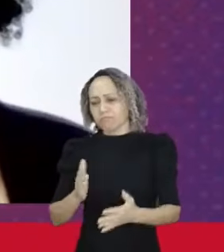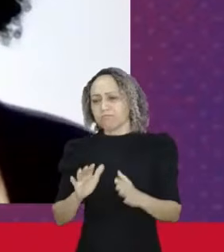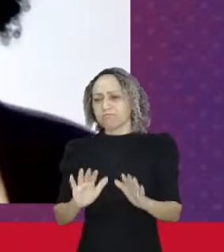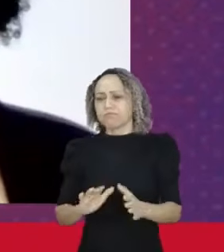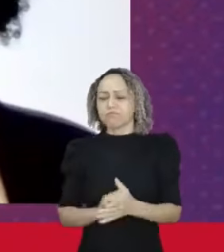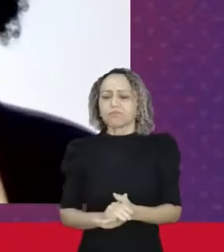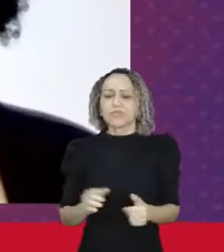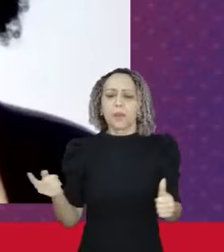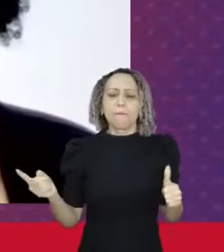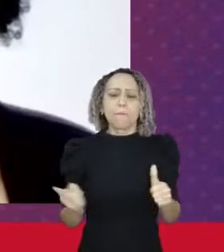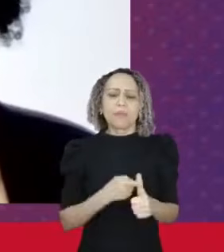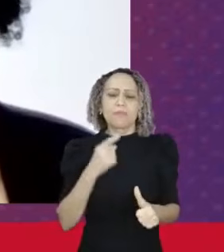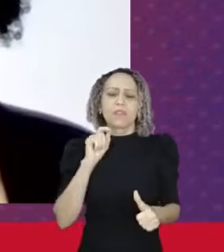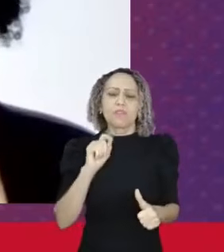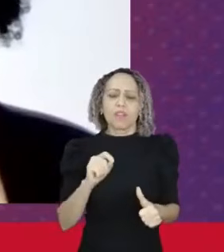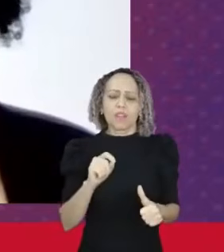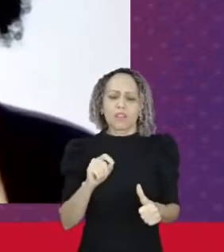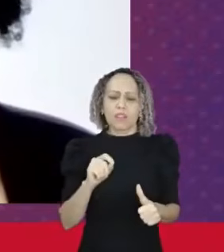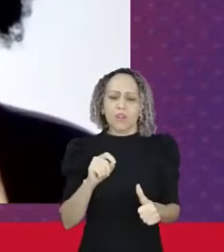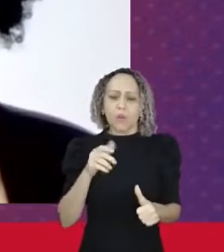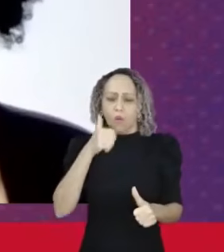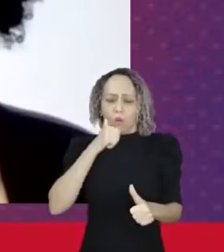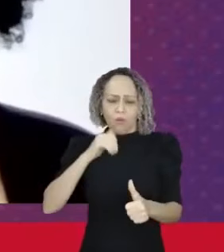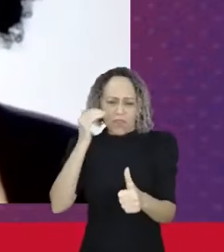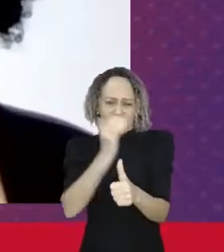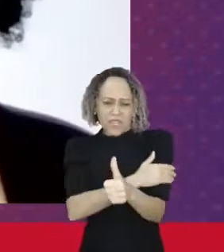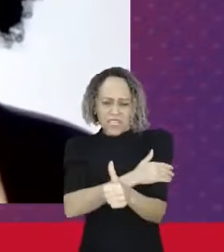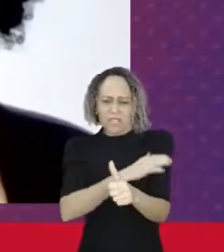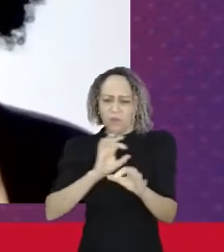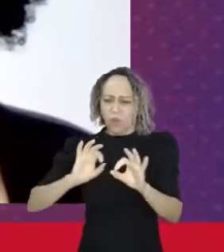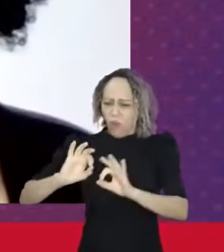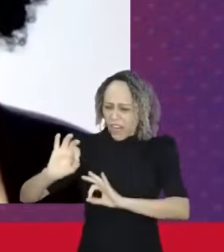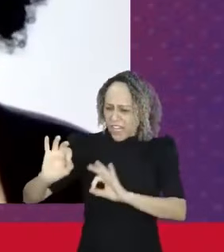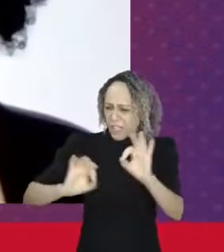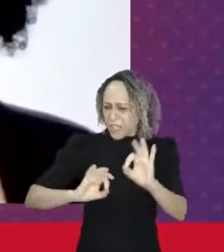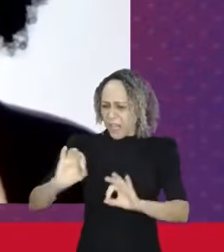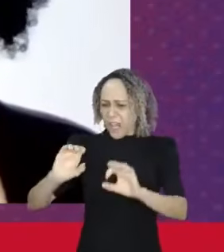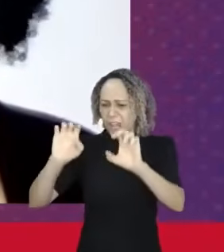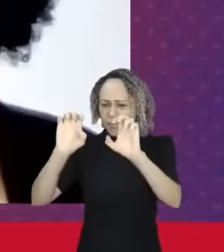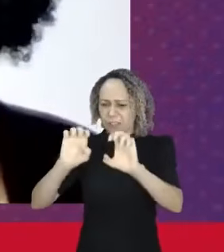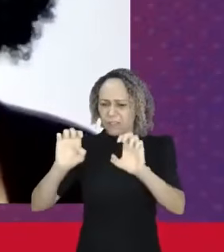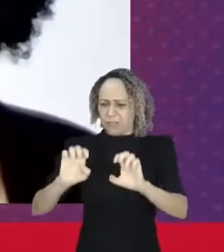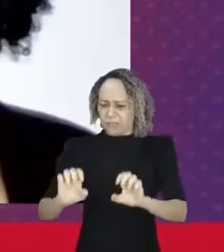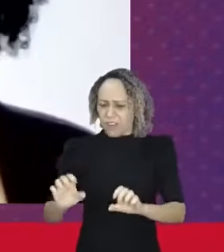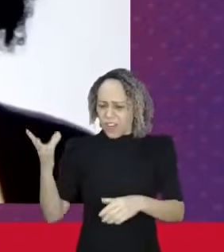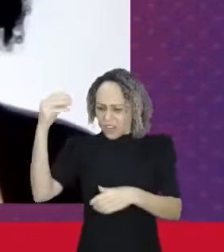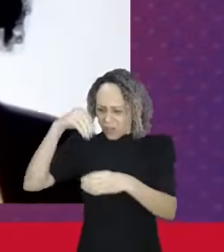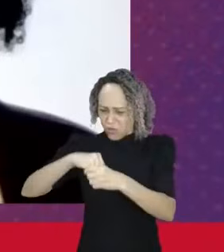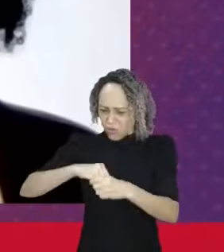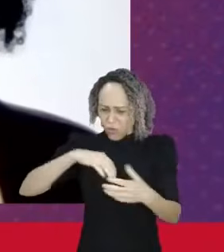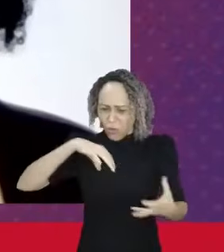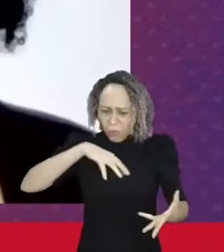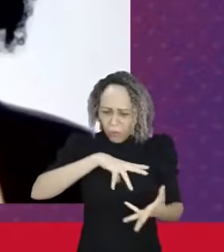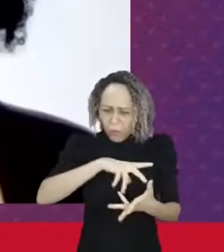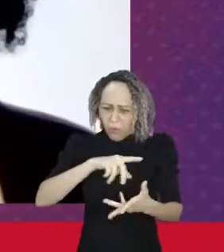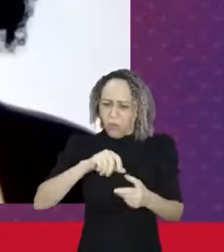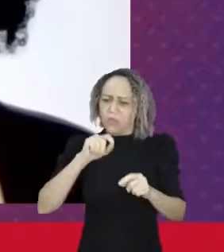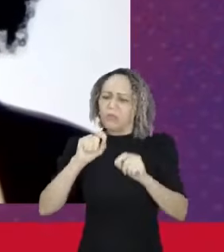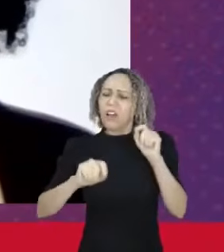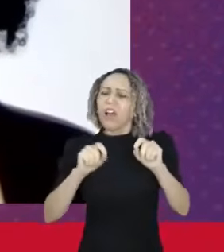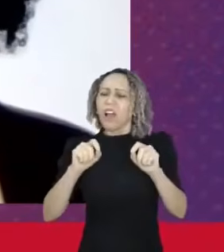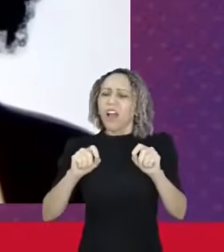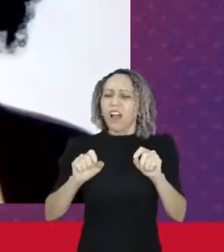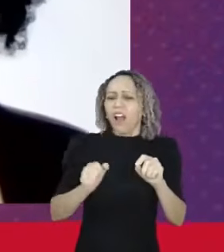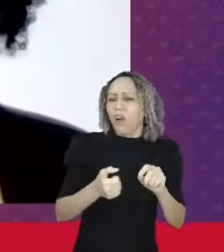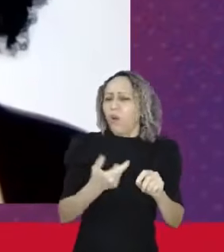que o feminismo organizado, estruturado no mundo, não é? Muitas